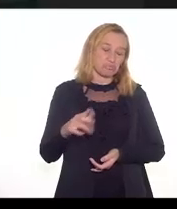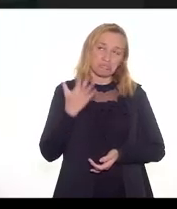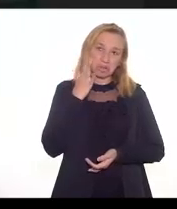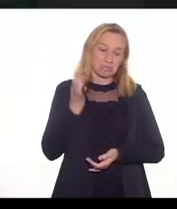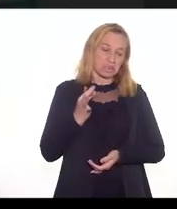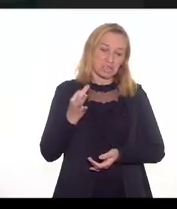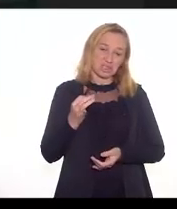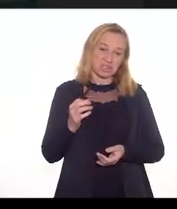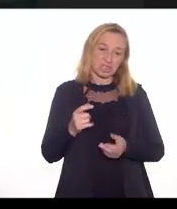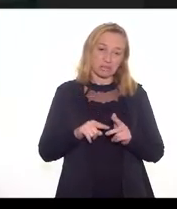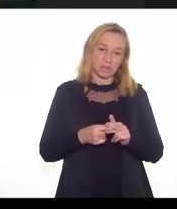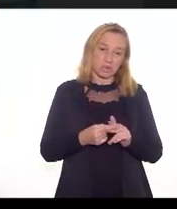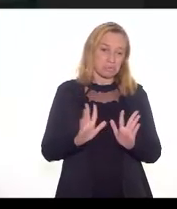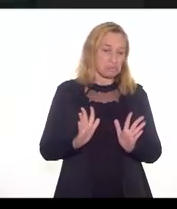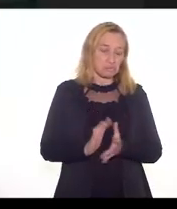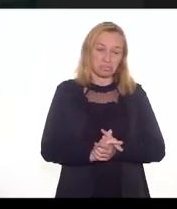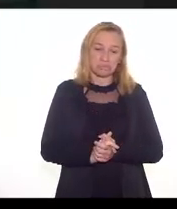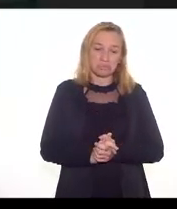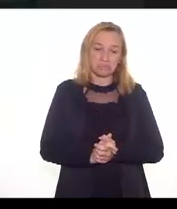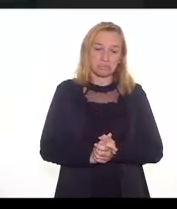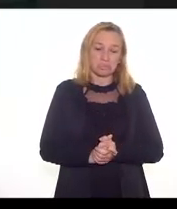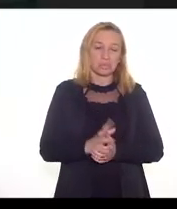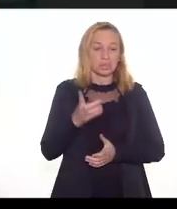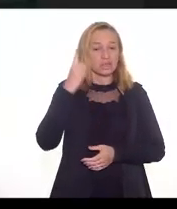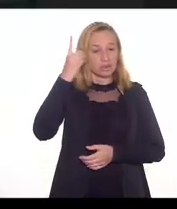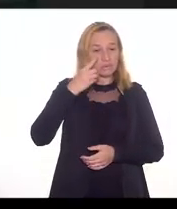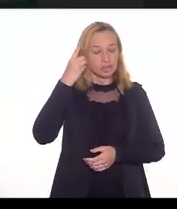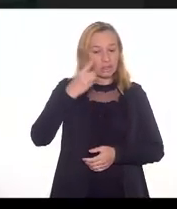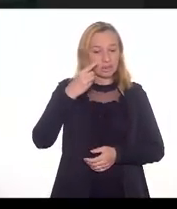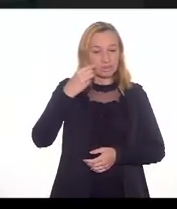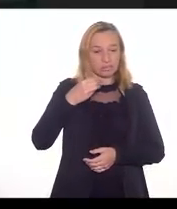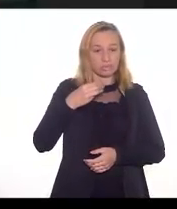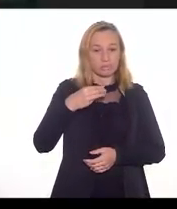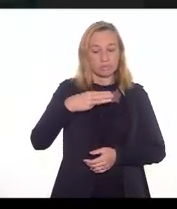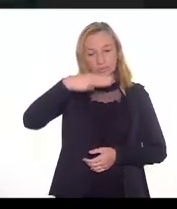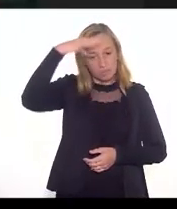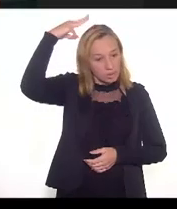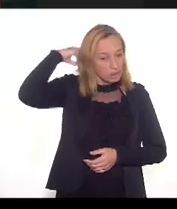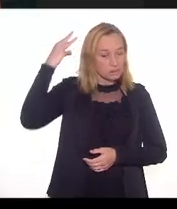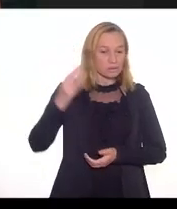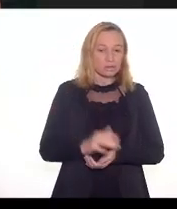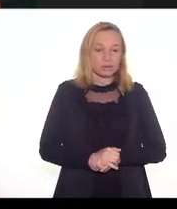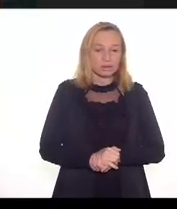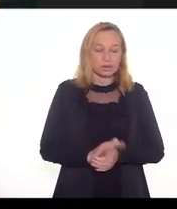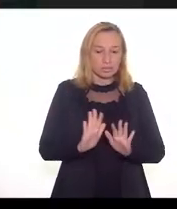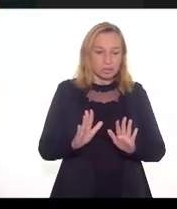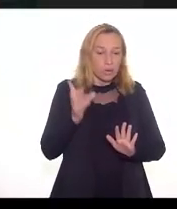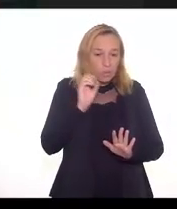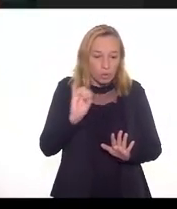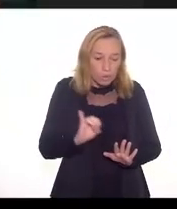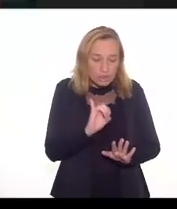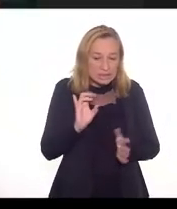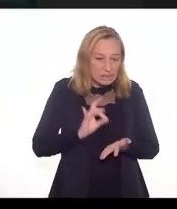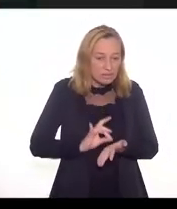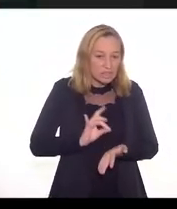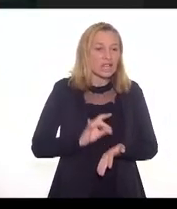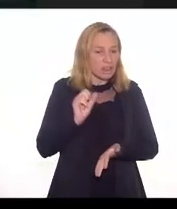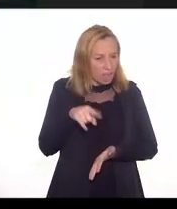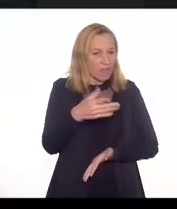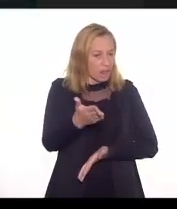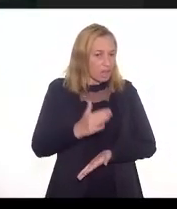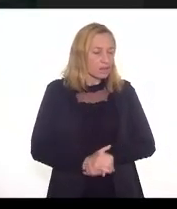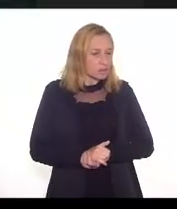Fica incluído anexo. Deputado Massa, a data entra em vigor. Oi. É porque, na verdade, é isso mesmo.